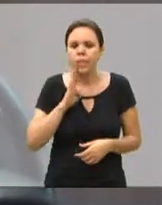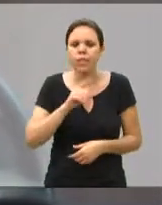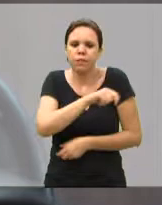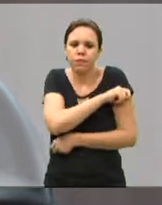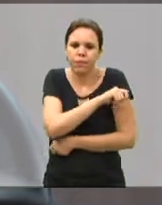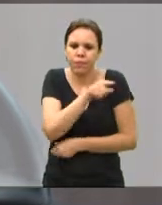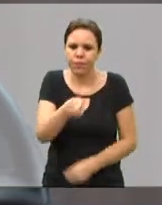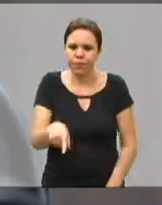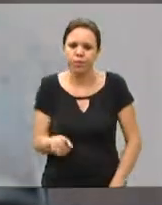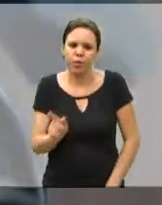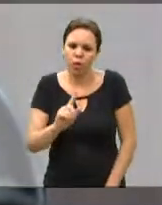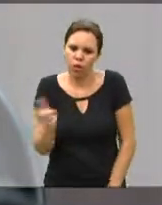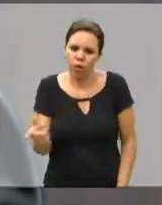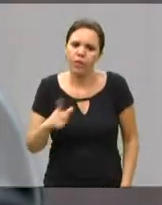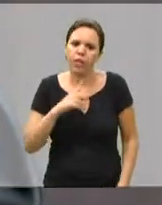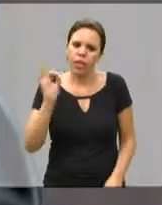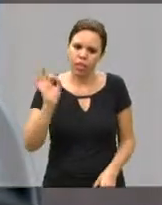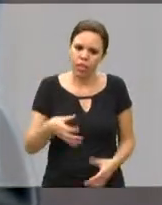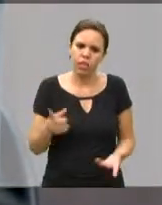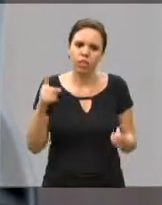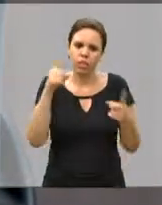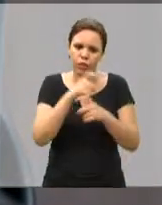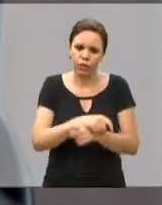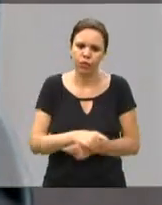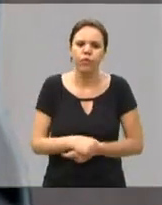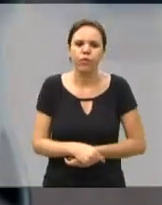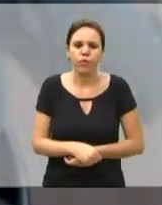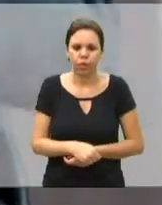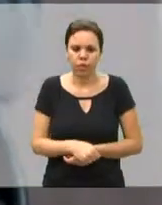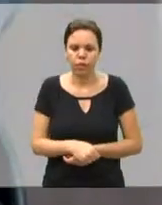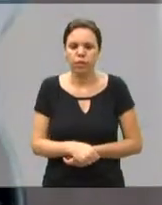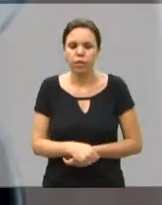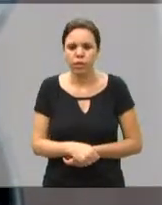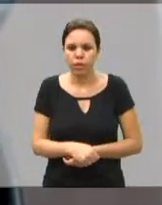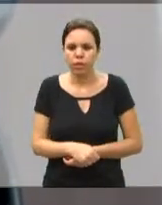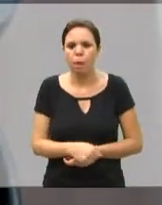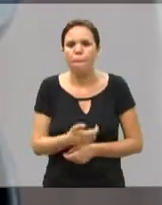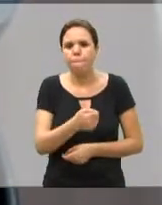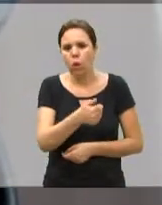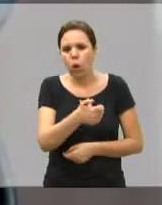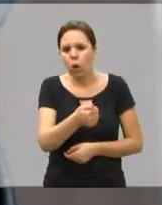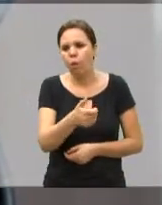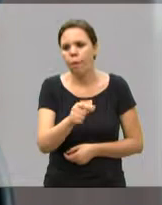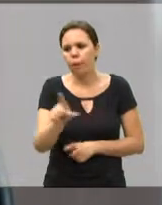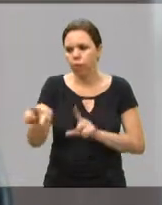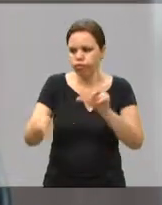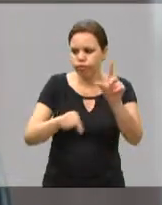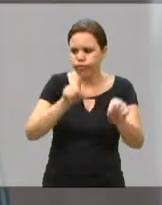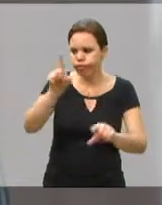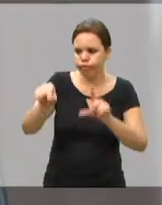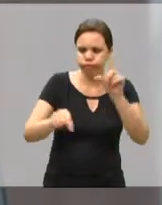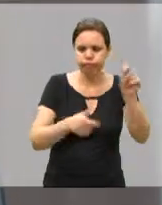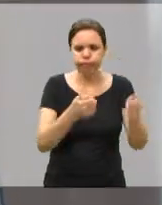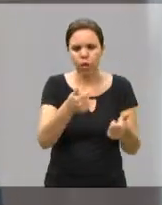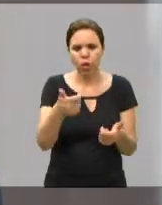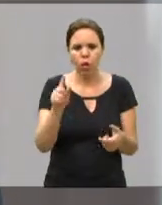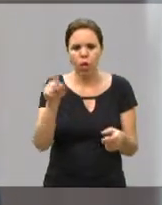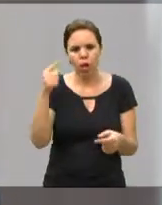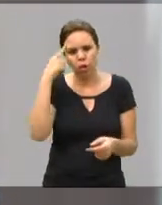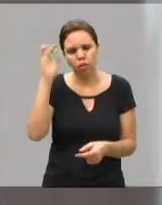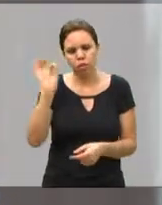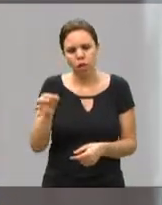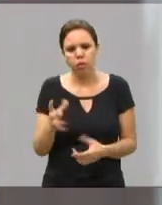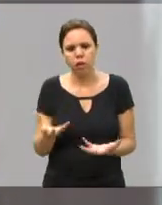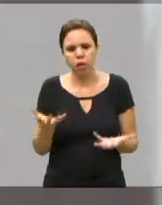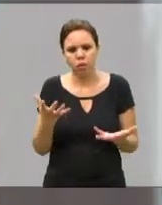aos alunos. Claro, ele vai ter uma certa dificuldade, porque ele vai ter que garimpar um pouquinho, então ele vai ter que pegar um pouquinho aqui, um pouquinho ali, um pouquinho ali, mas o ideal seria,